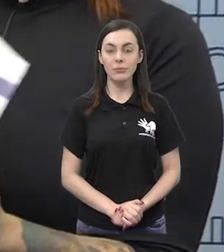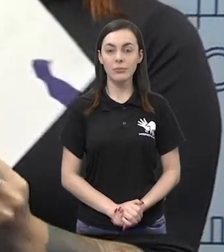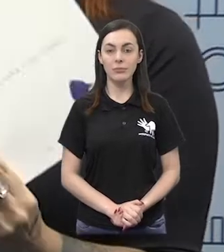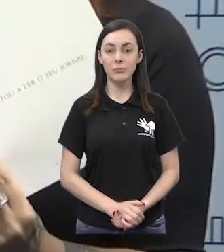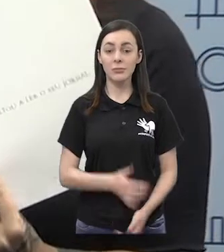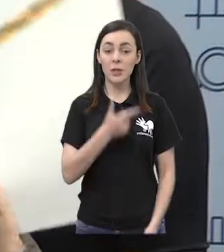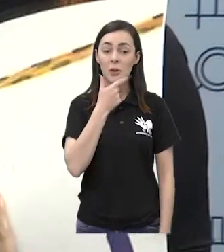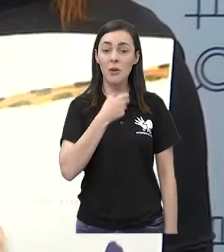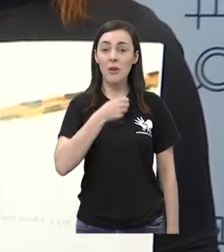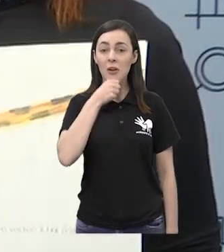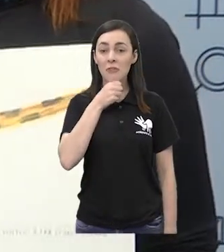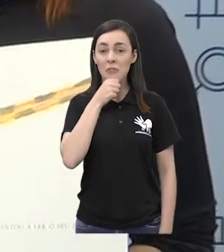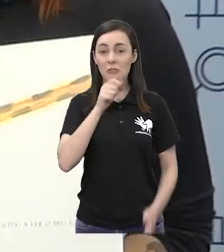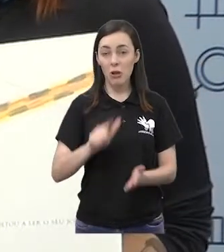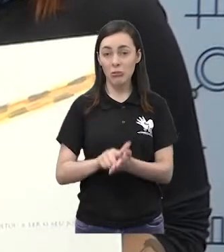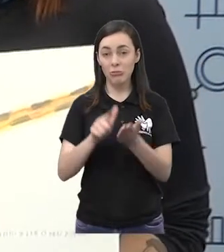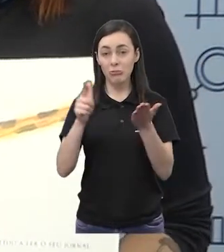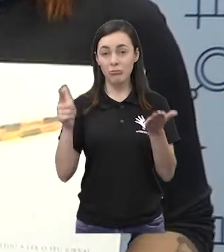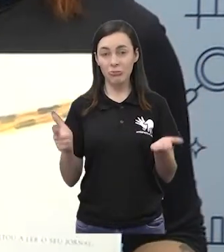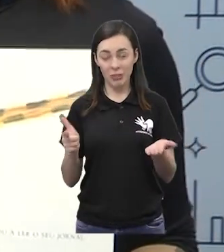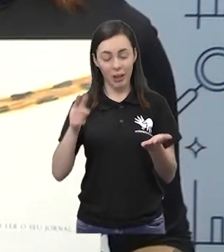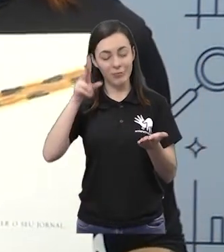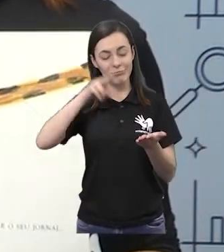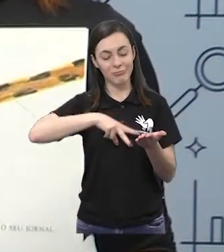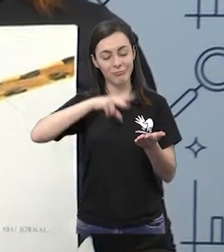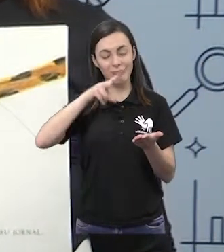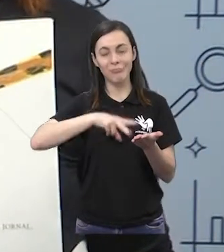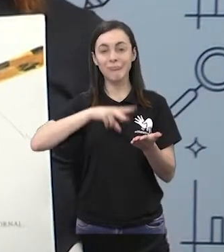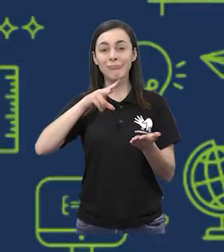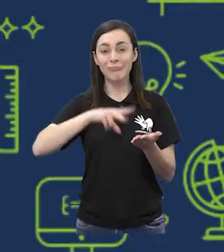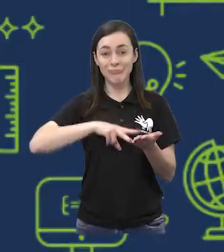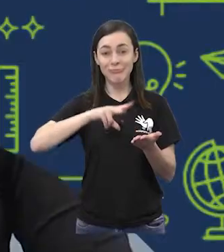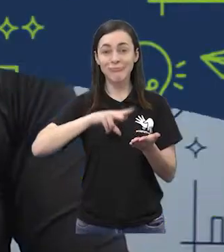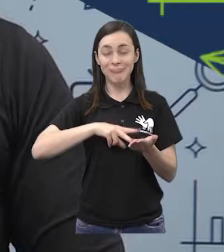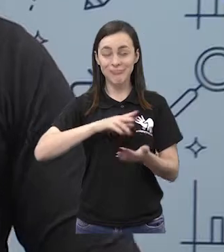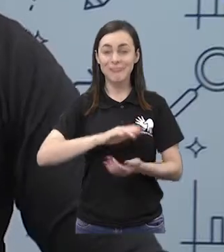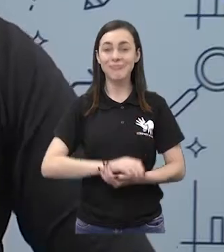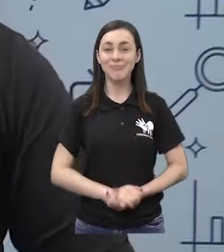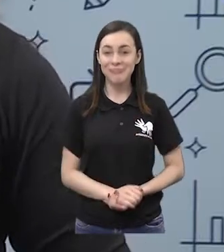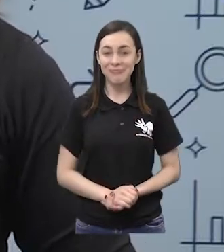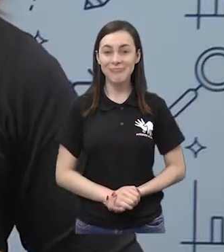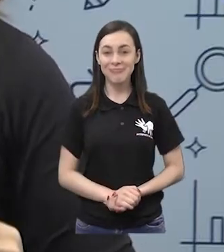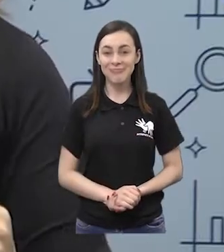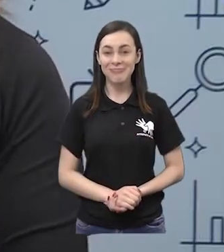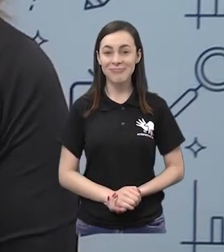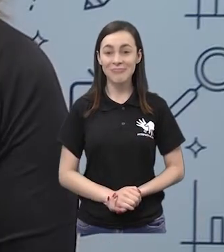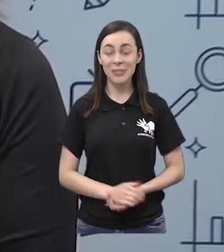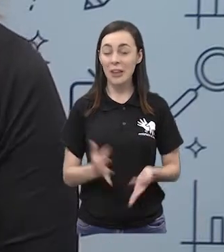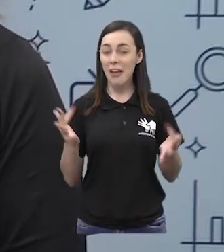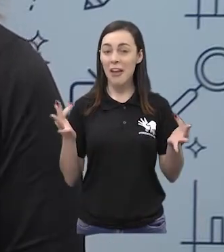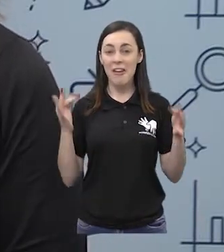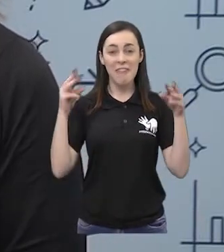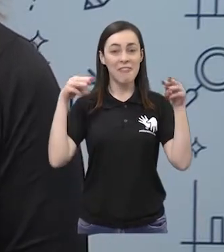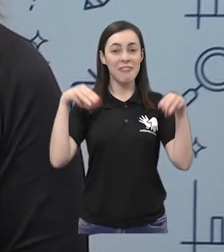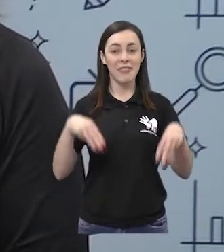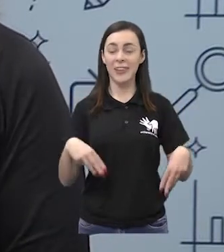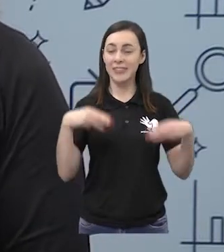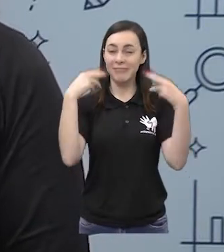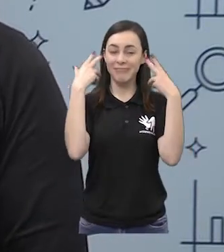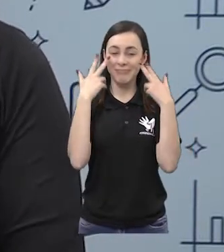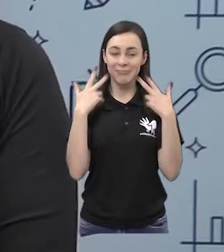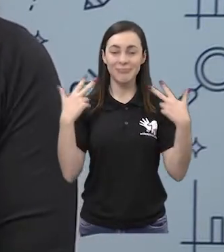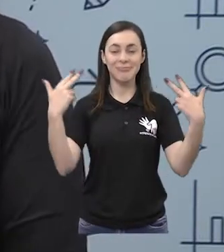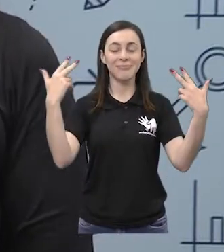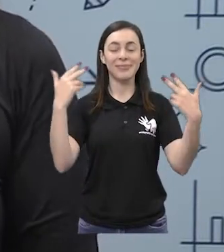o avô voltou a ler o seu jornal e tudo ficou tranquilamente no final